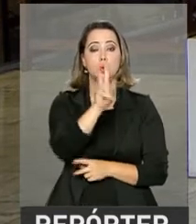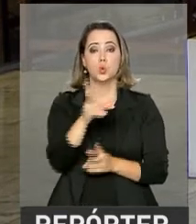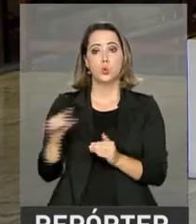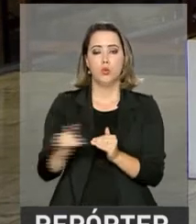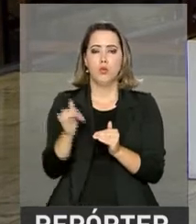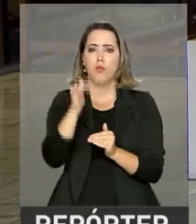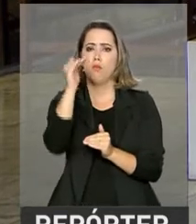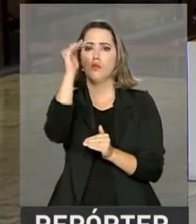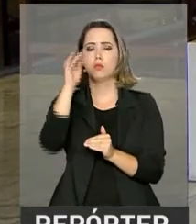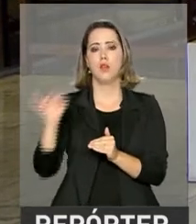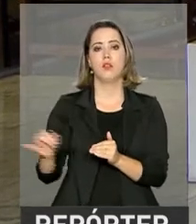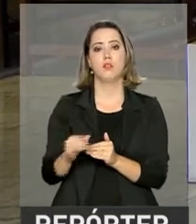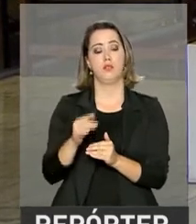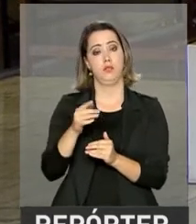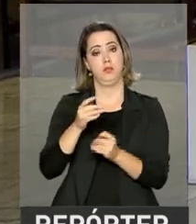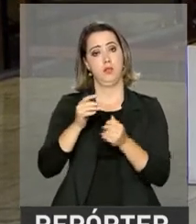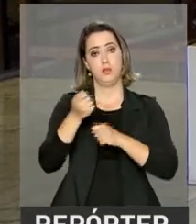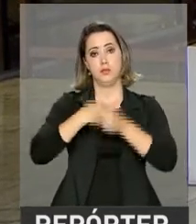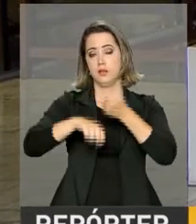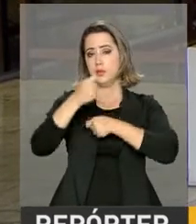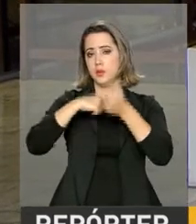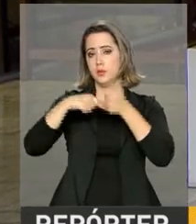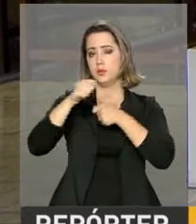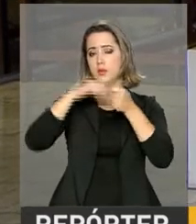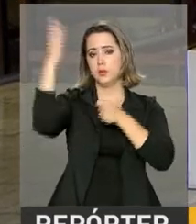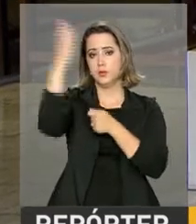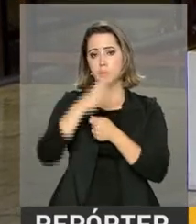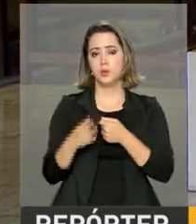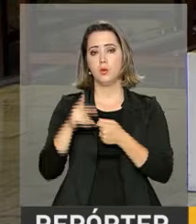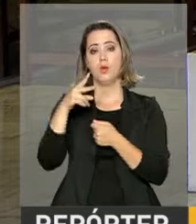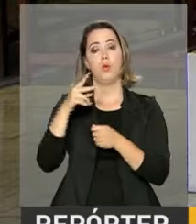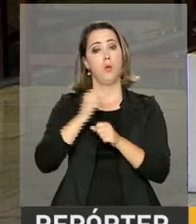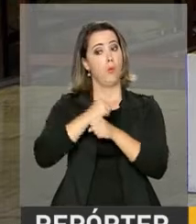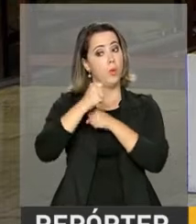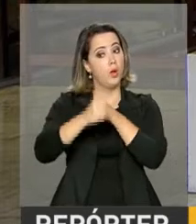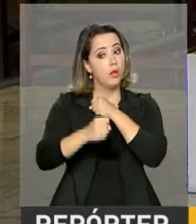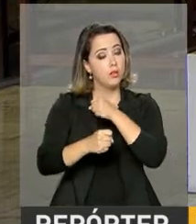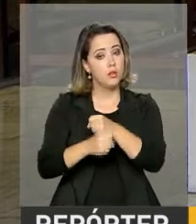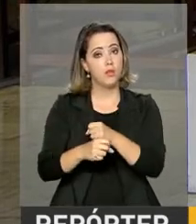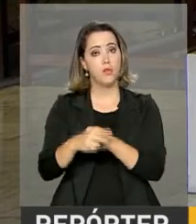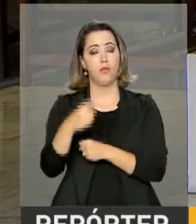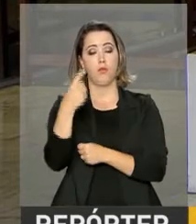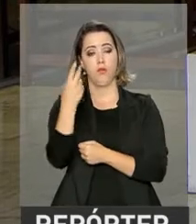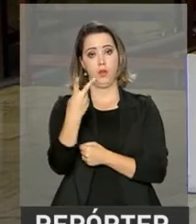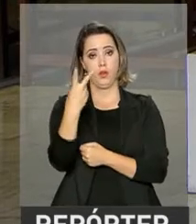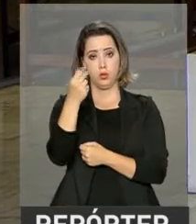de crescimento para a economia brasileira para 2018 de 1,5% para